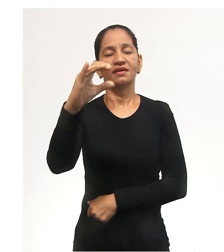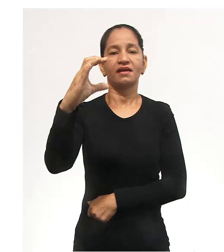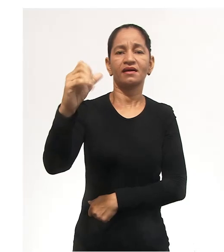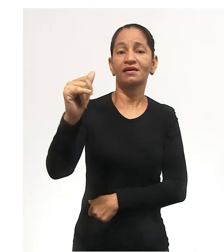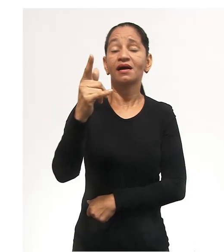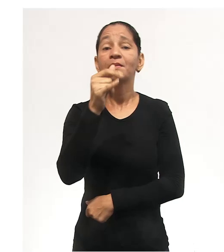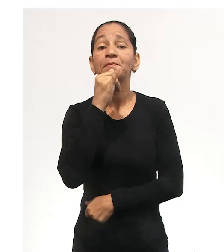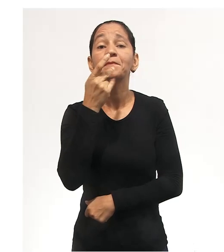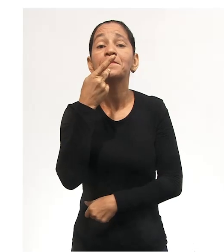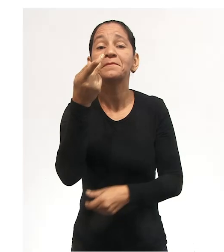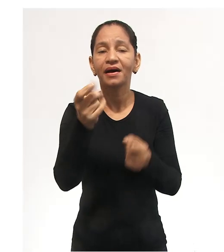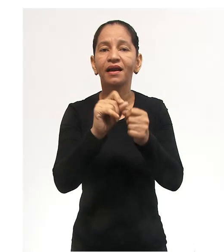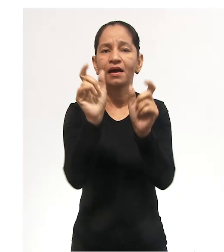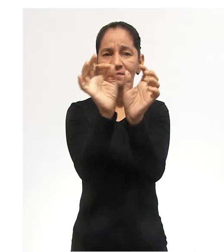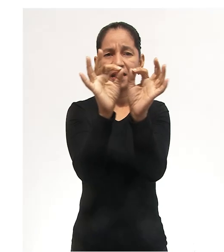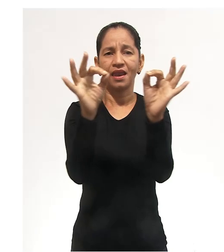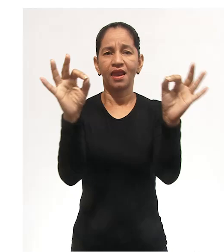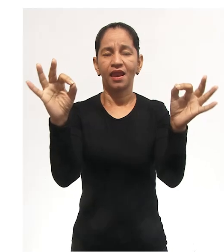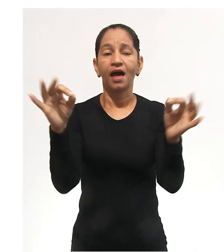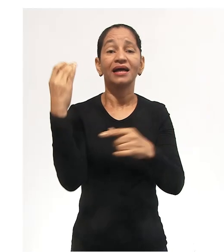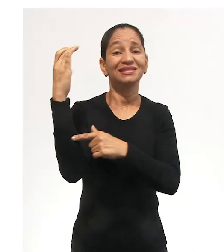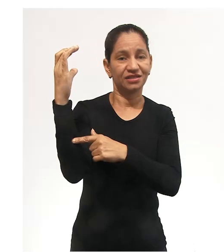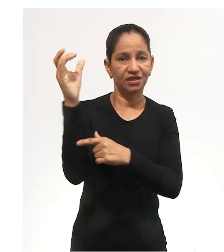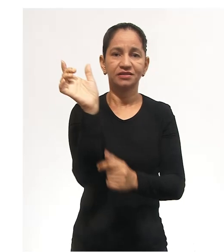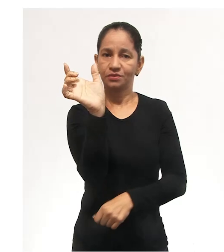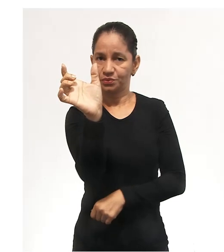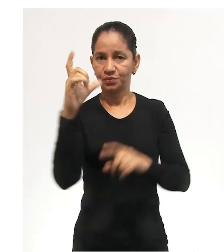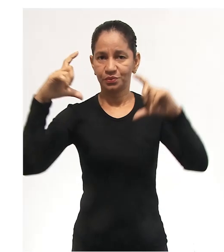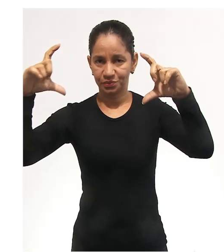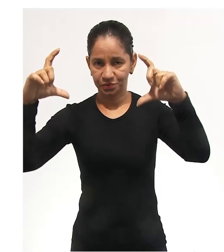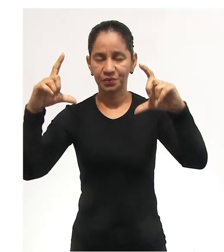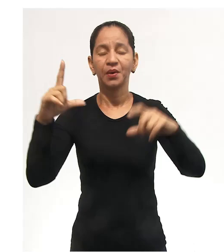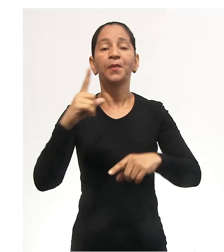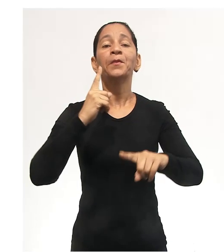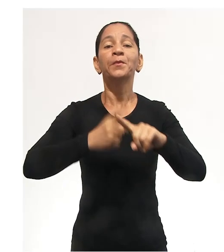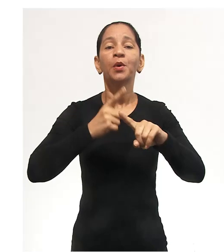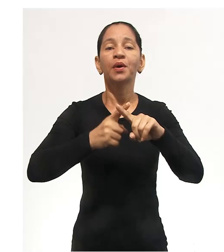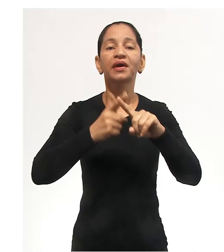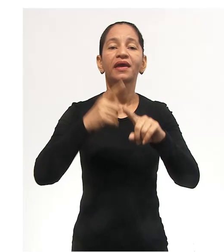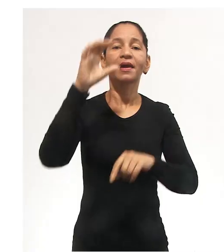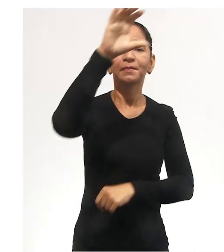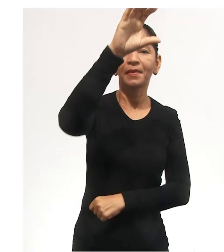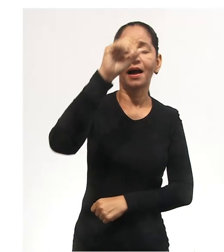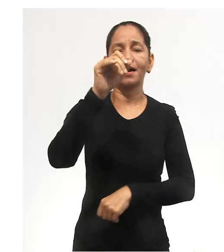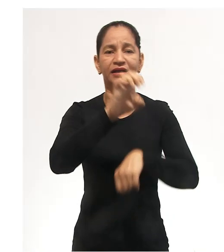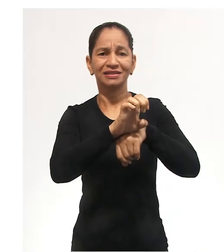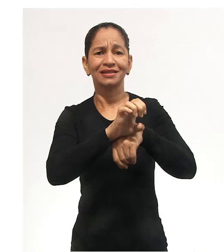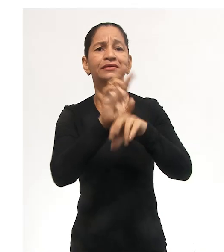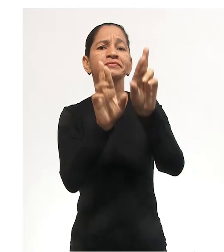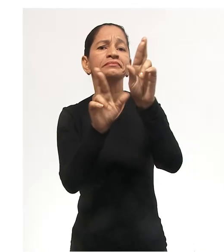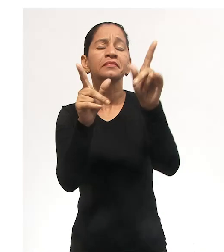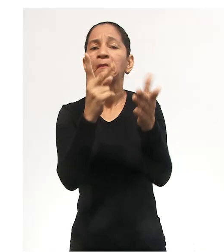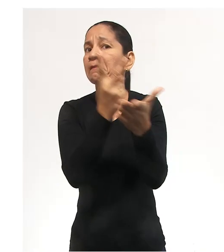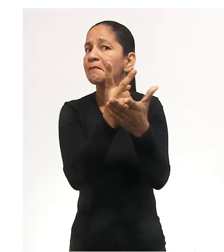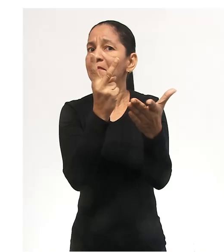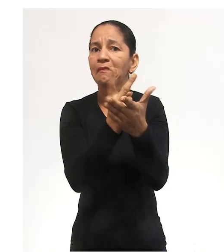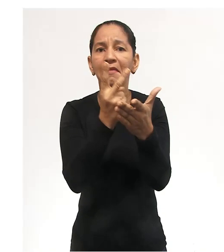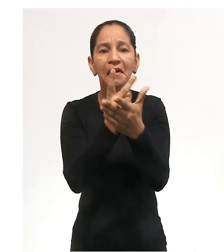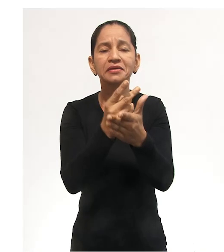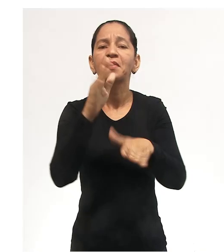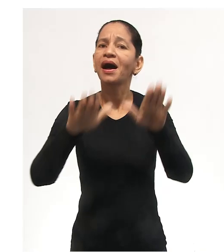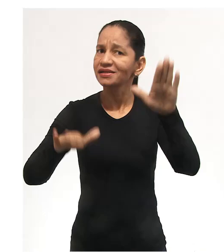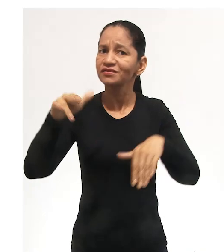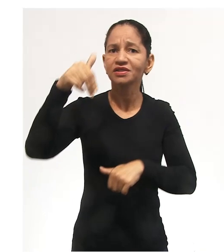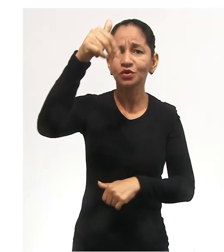entre regiões do país, mas não só regiões, tá, gente? Entre estados da